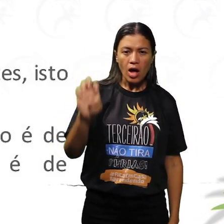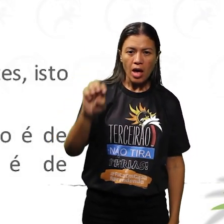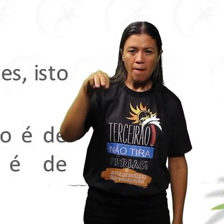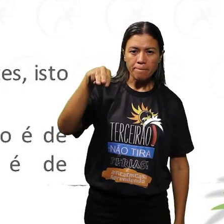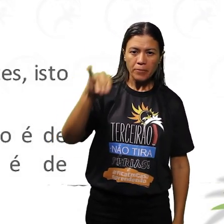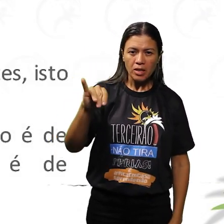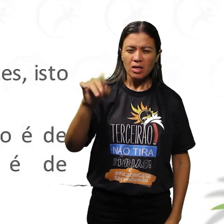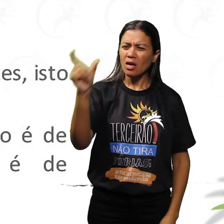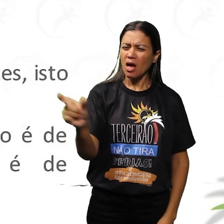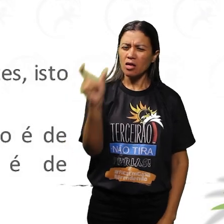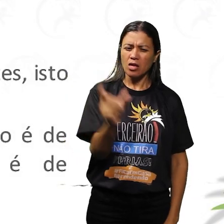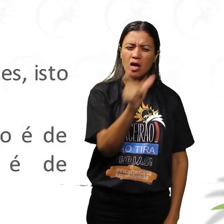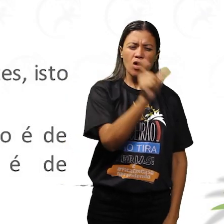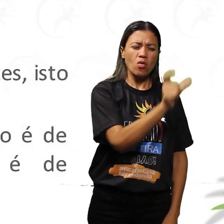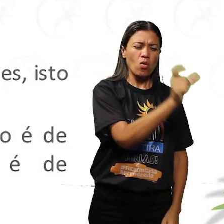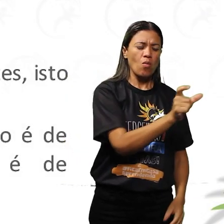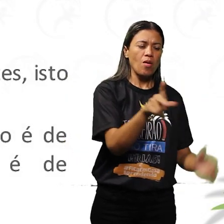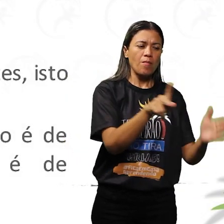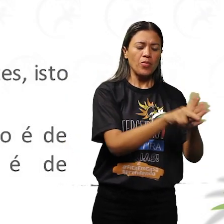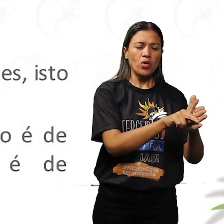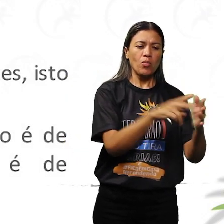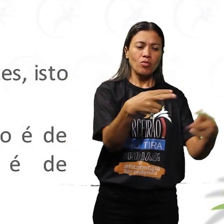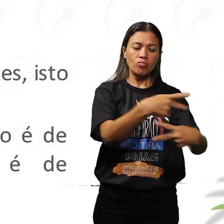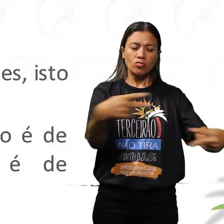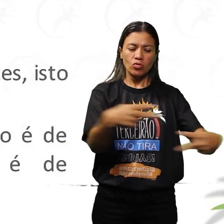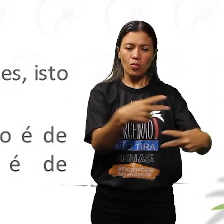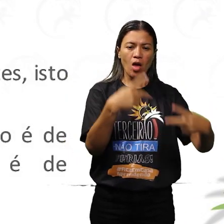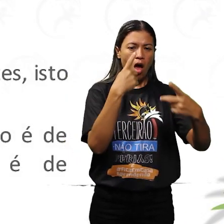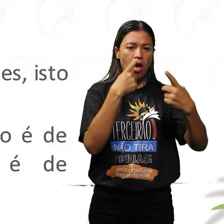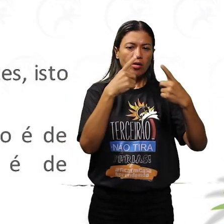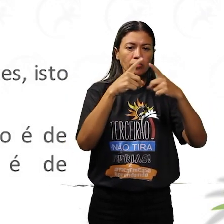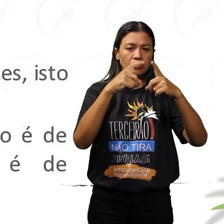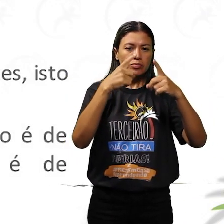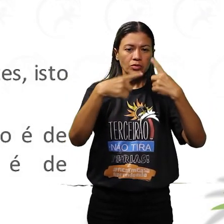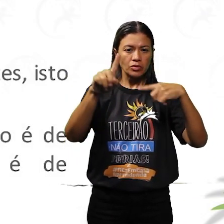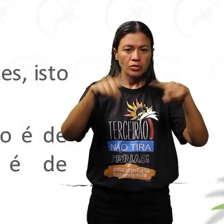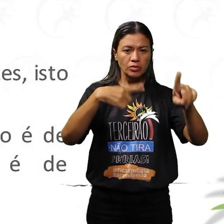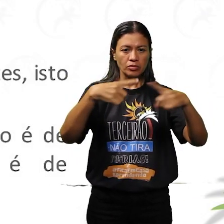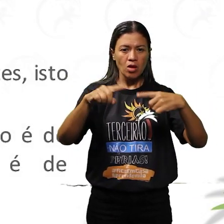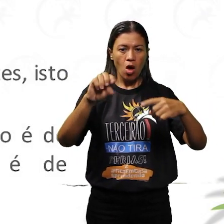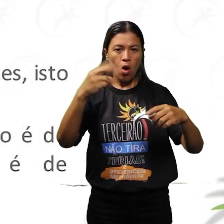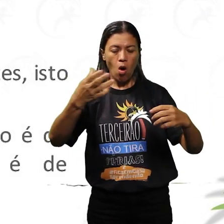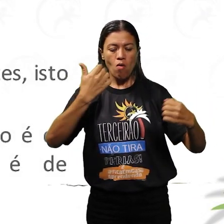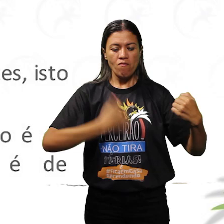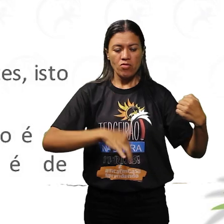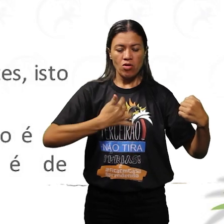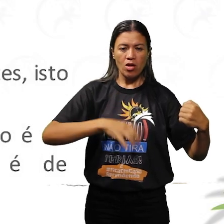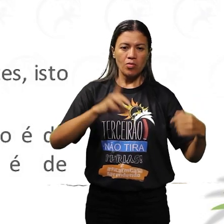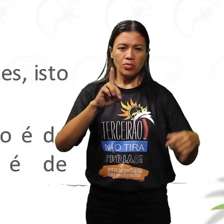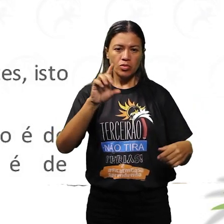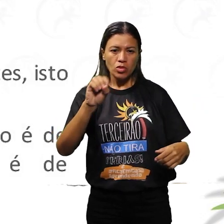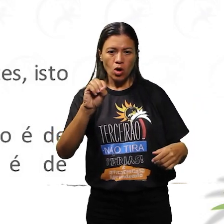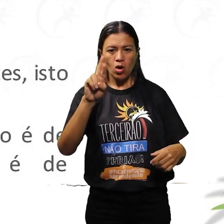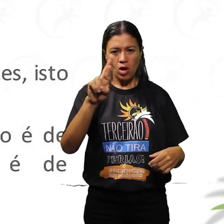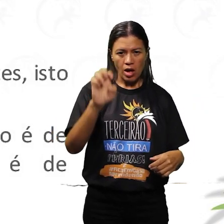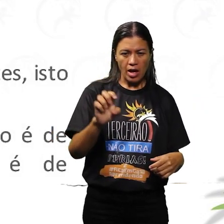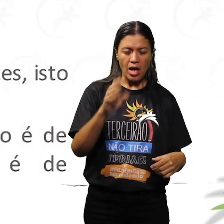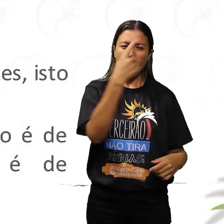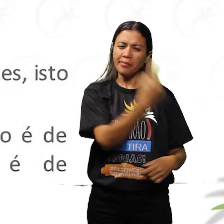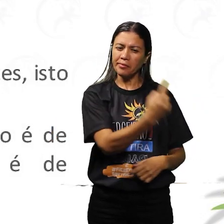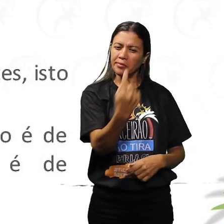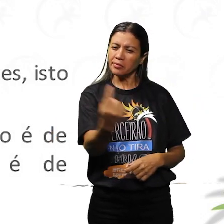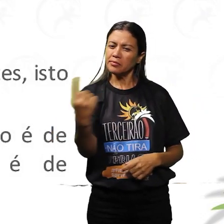cada nota dessa é emitida por um instrumento, ou se você pegar o violão e dar a nota dó, a nota ré, cada uma delas vai